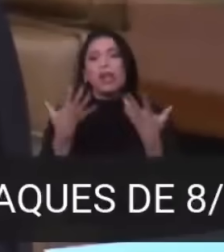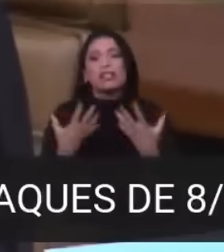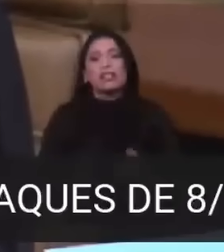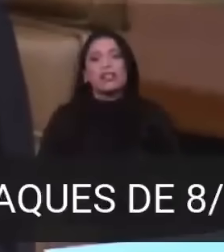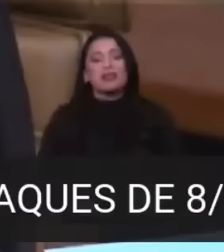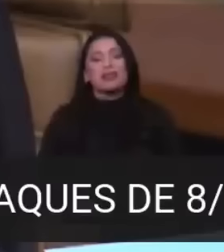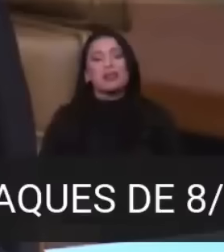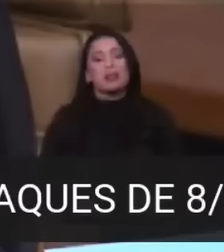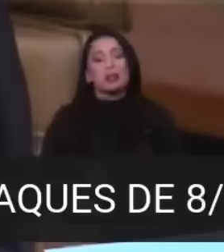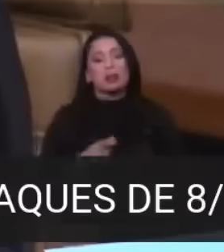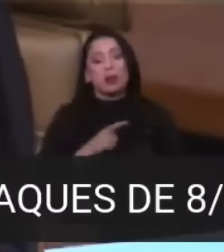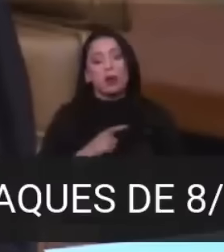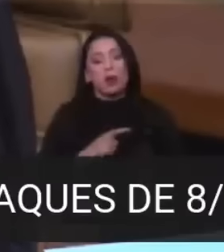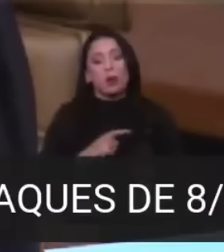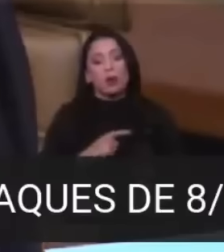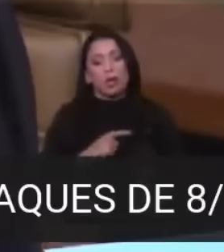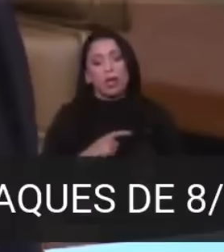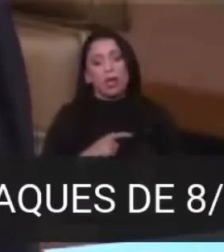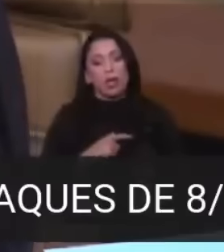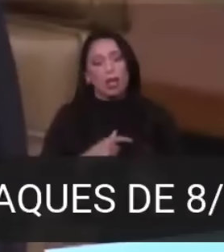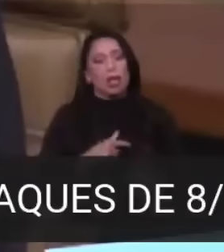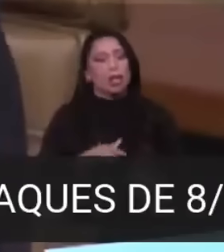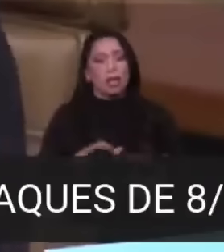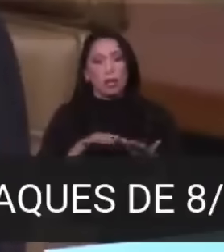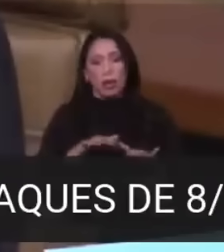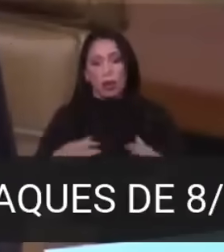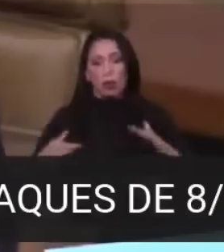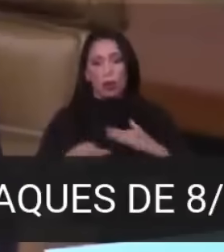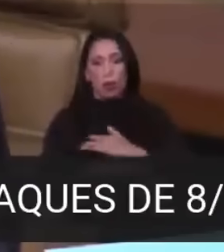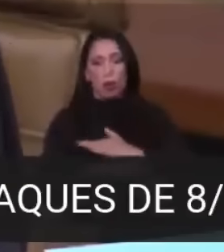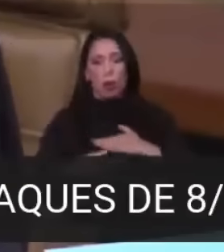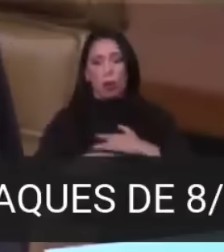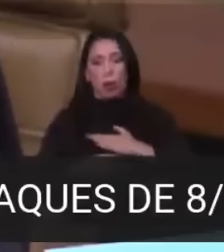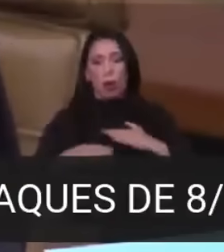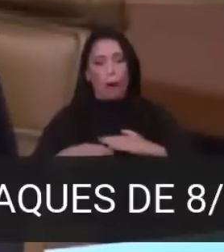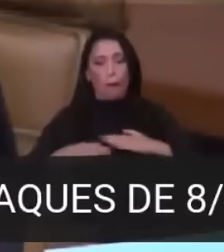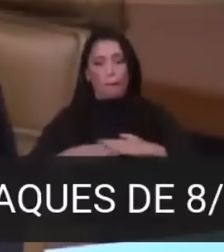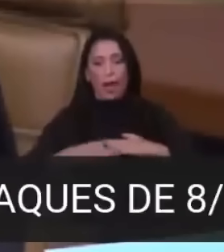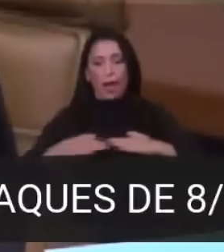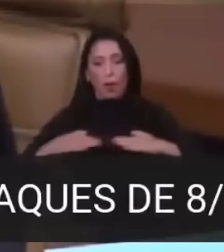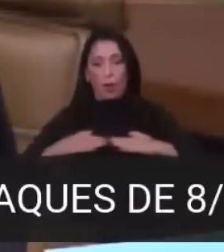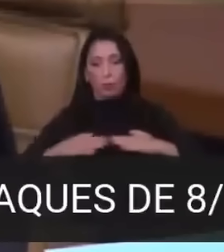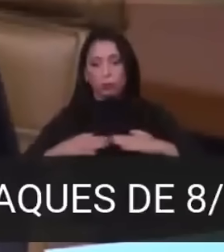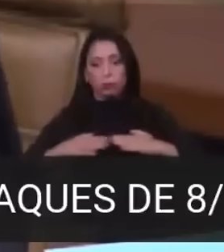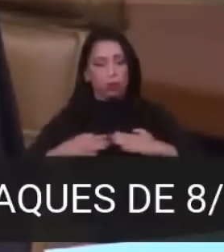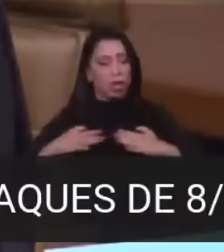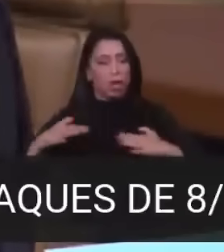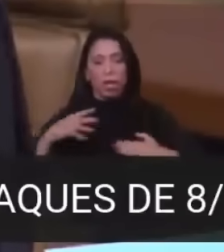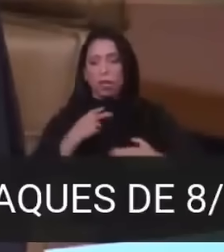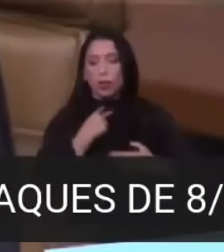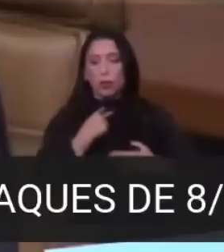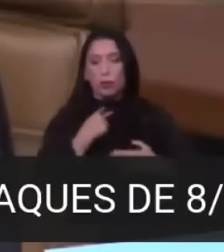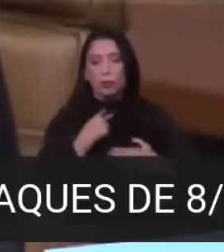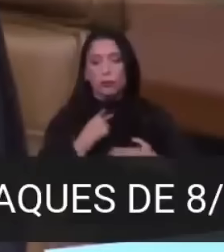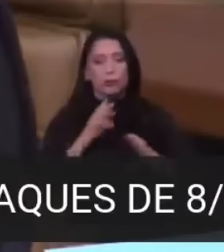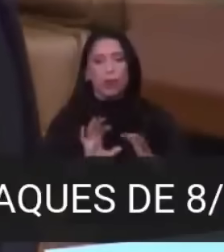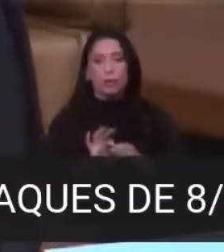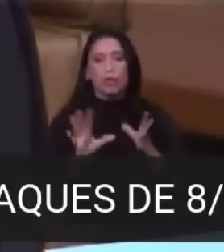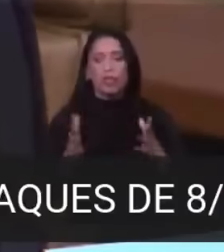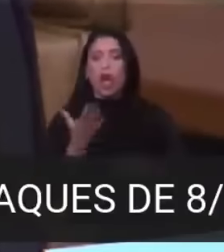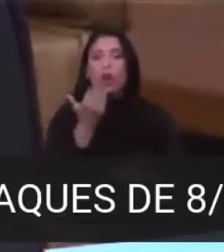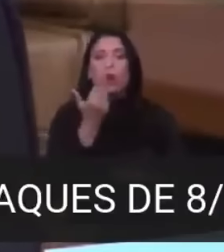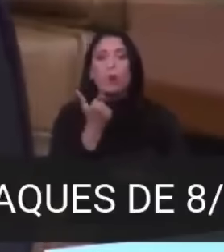Democráticos como bloqueio total do tráfego atrapalhando a circulação é de